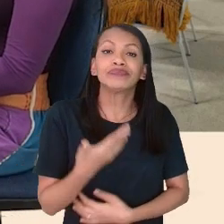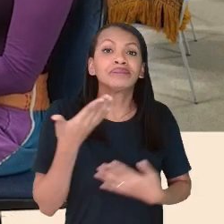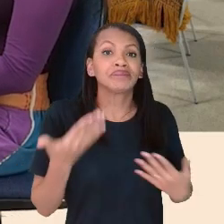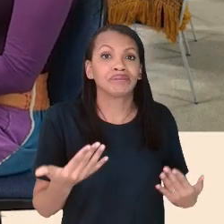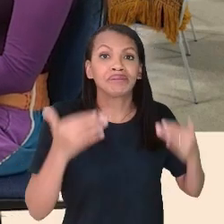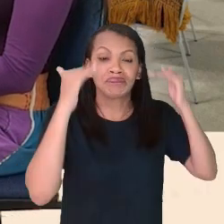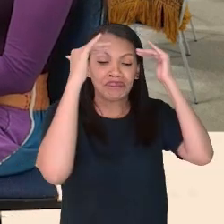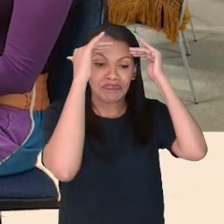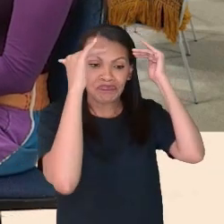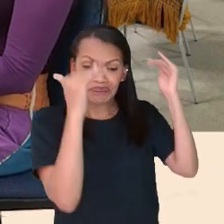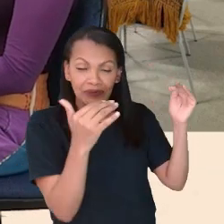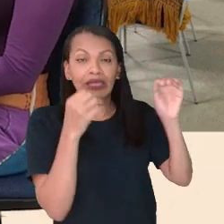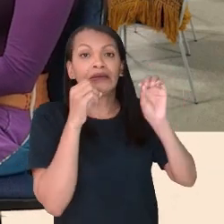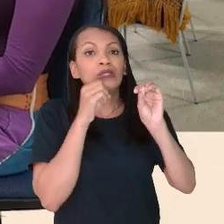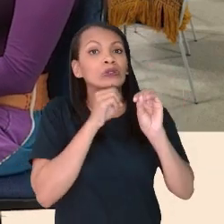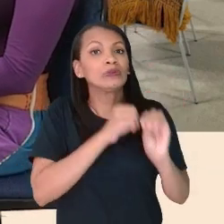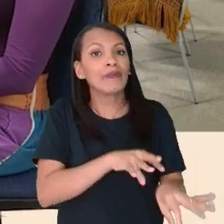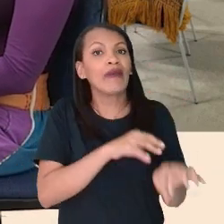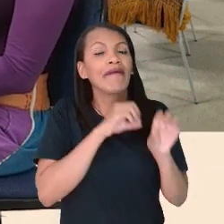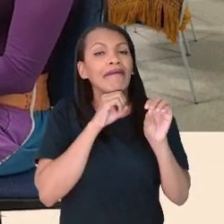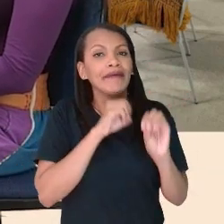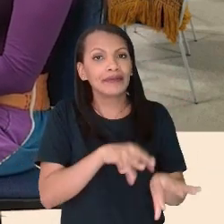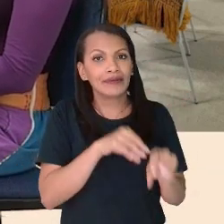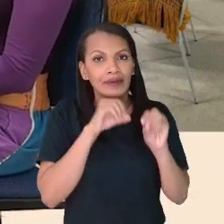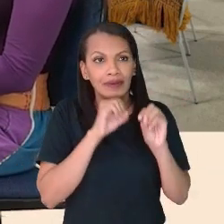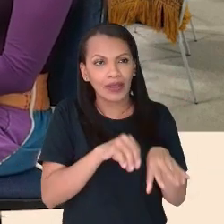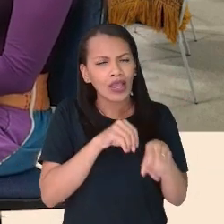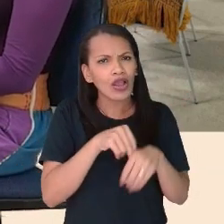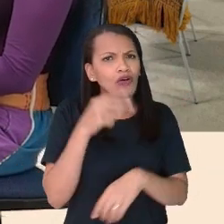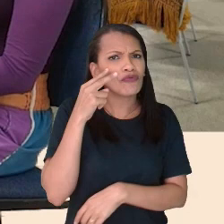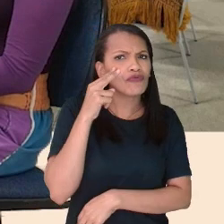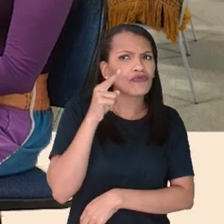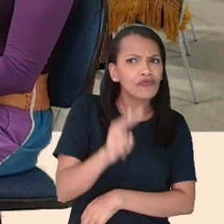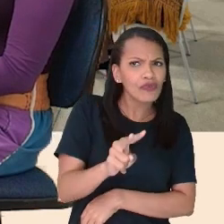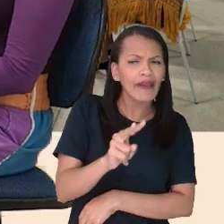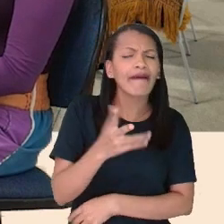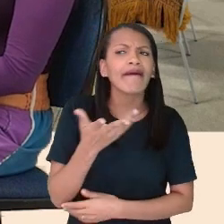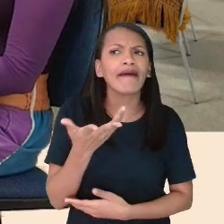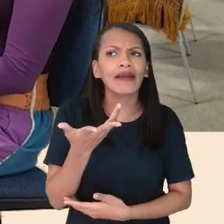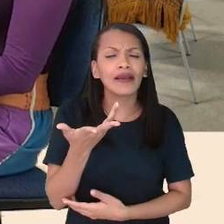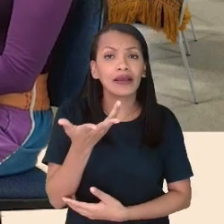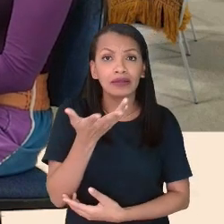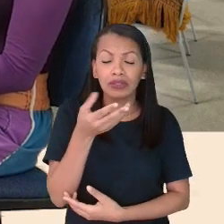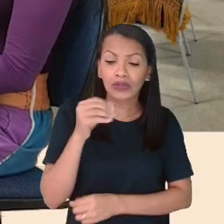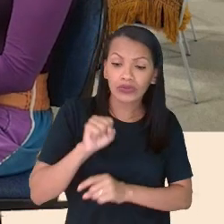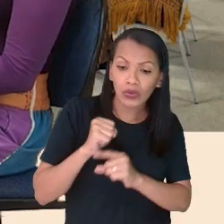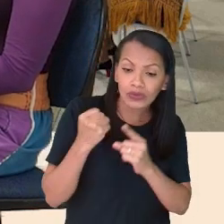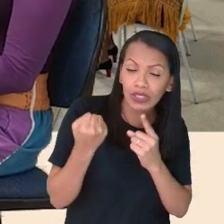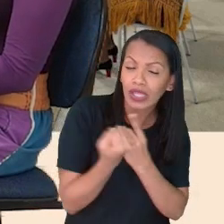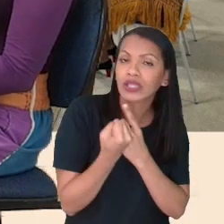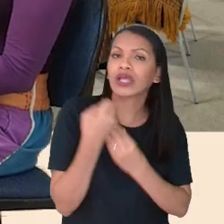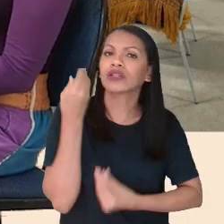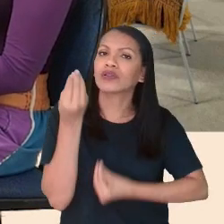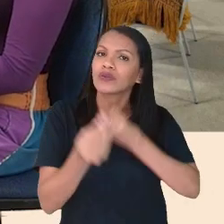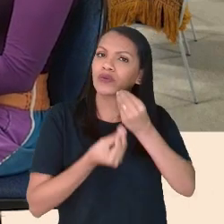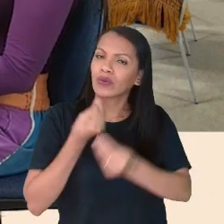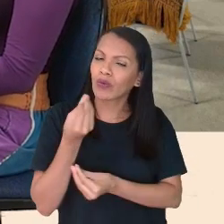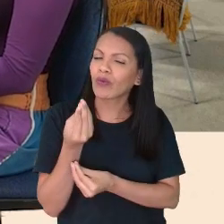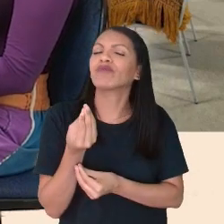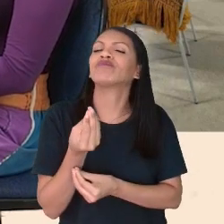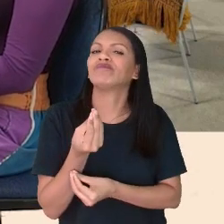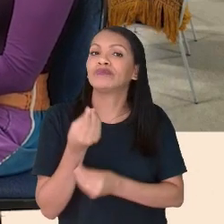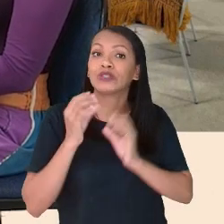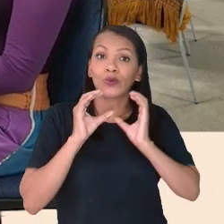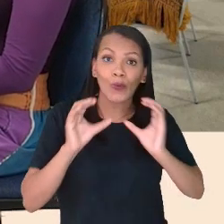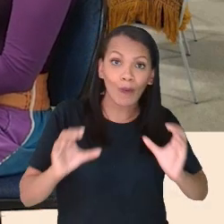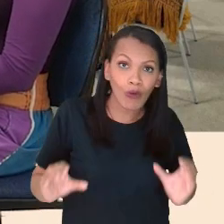sua forma de ensinar, em sua forma de ver o mundo, de agir, não é? São dois ícones